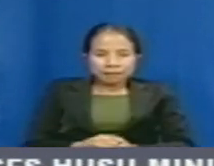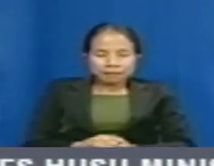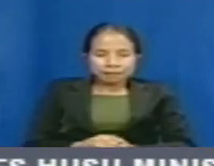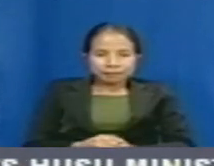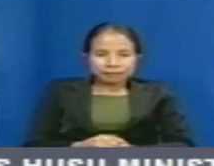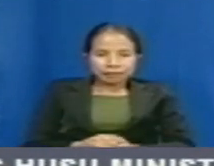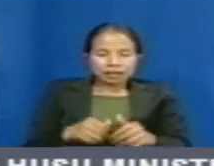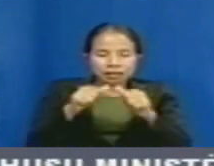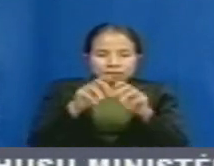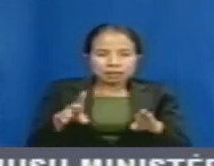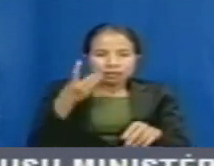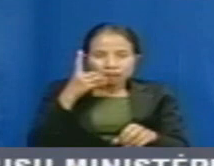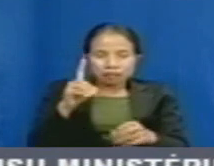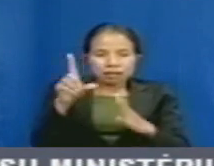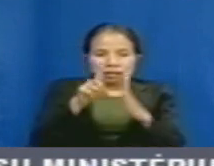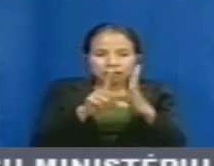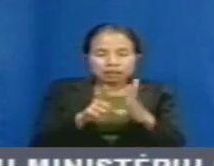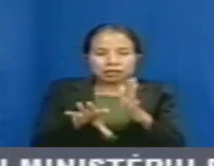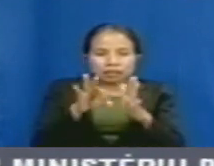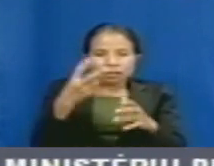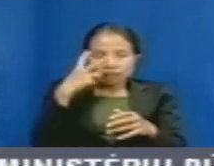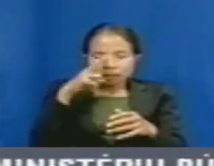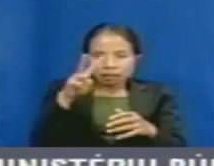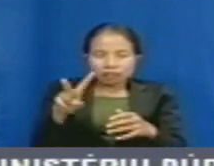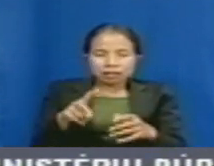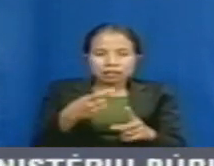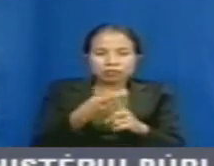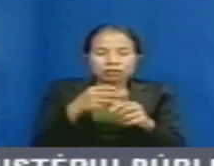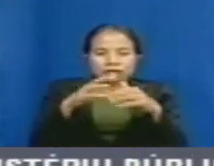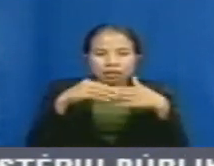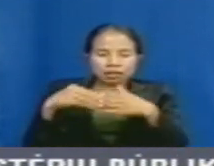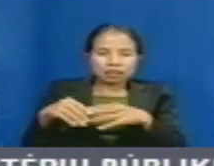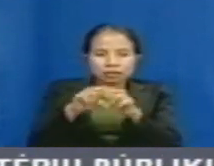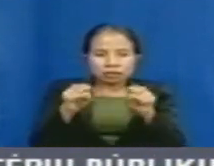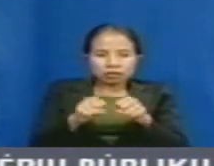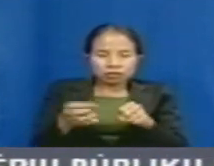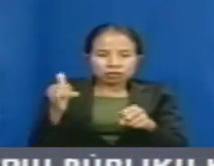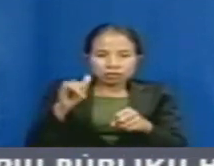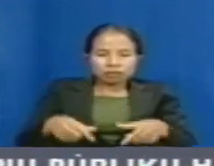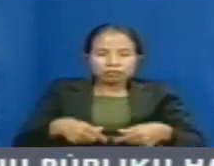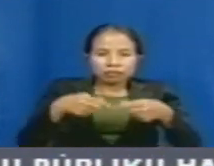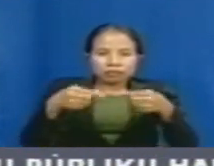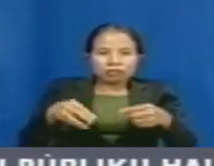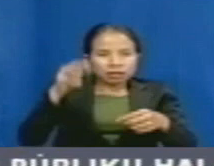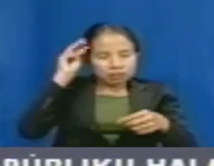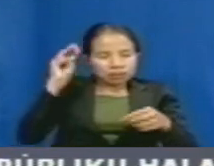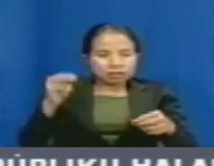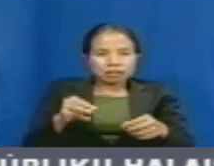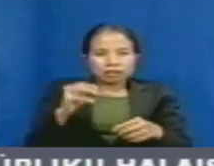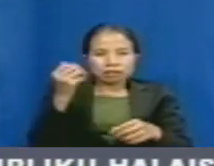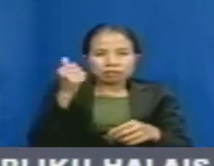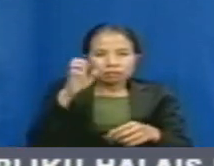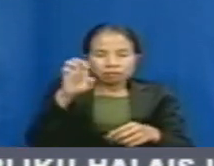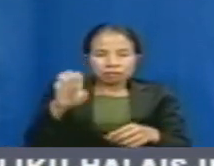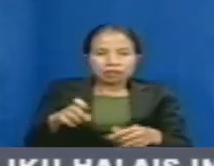Administrador na declara, lista sirane retam verificação outro ona, usi autoridade suku sira, no entrega ricas para o Ministério da Administração